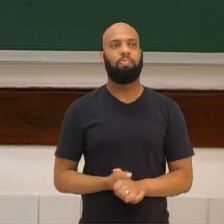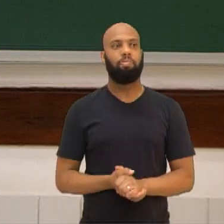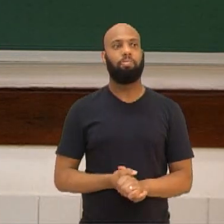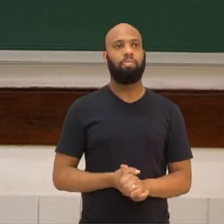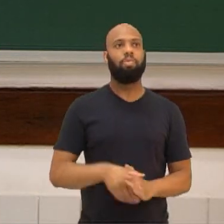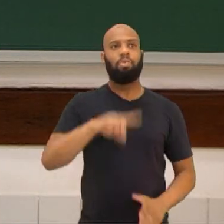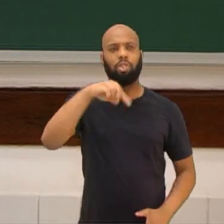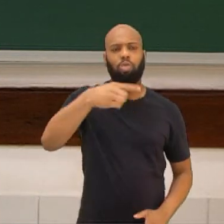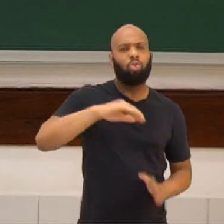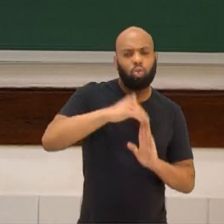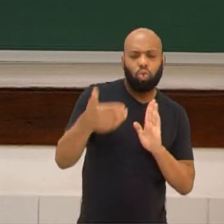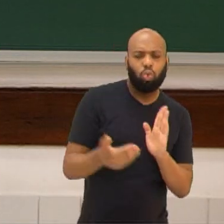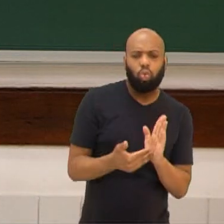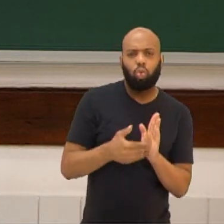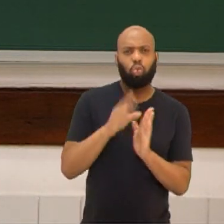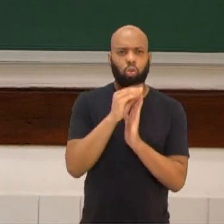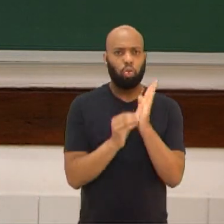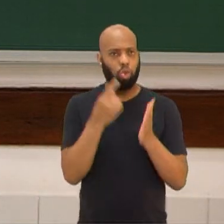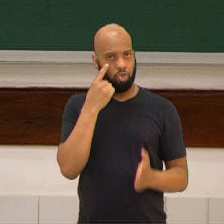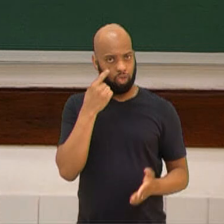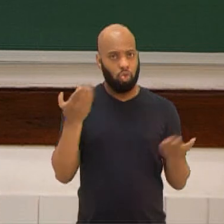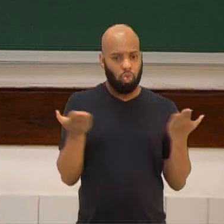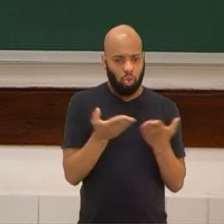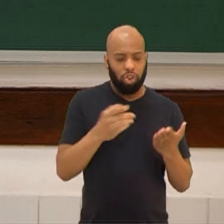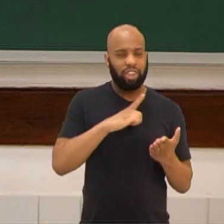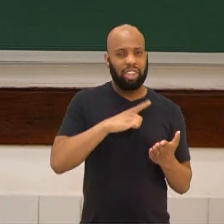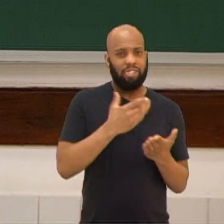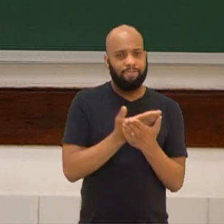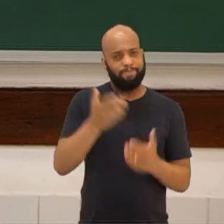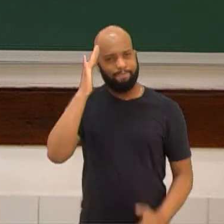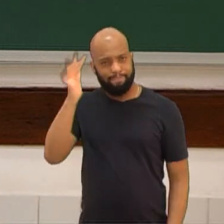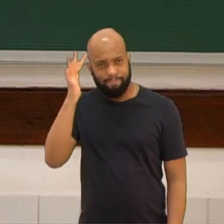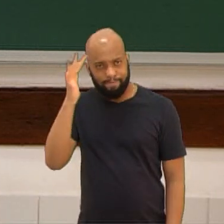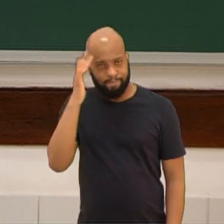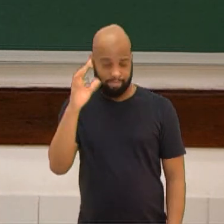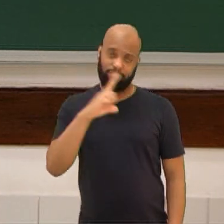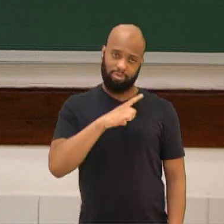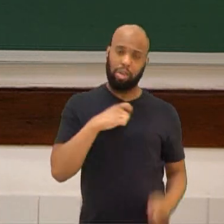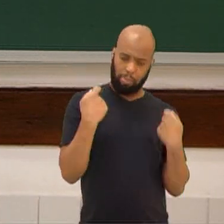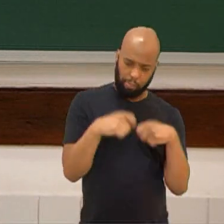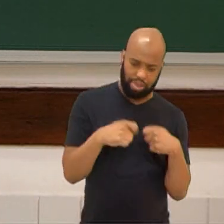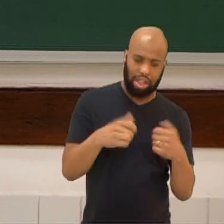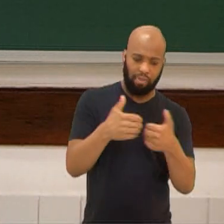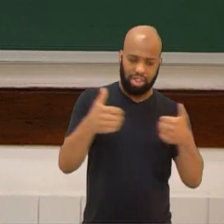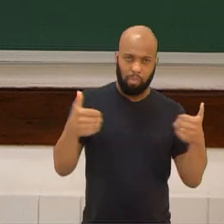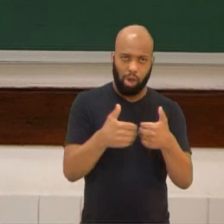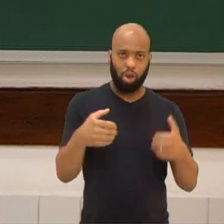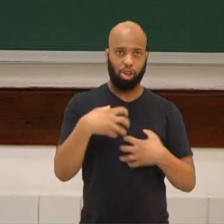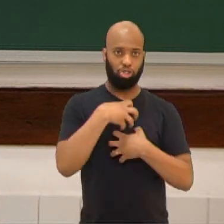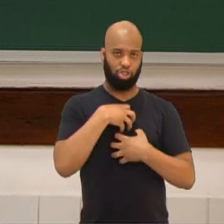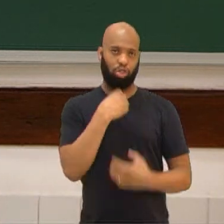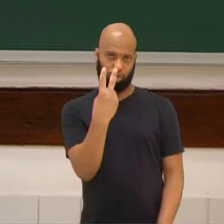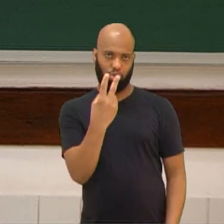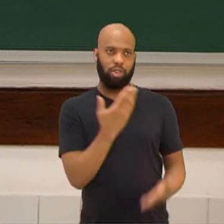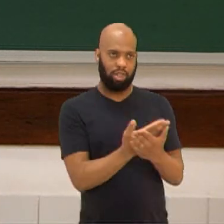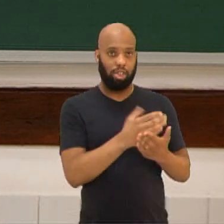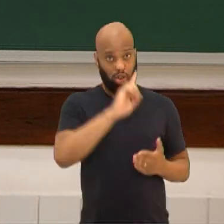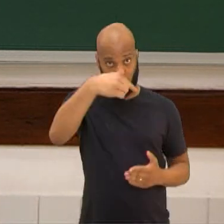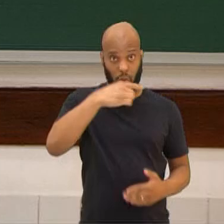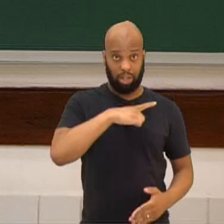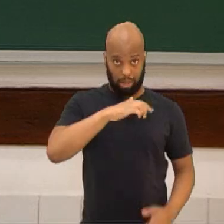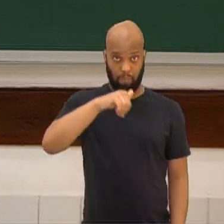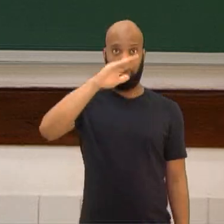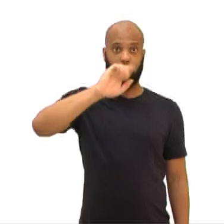Depois de todo o conteúdo que a gente trabalhou hoje, que a gente viu, foi uma aula bem teórica, proposital, que a gente dividiu em 2, então vai ter bastante prática na próxima.